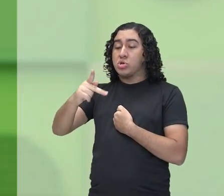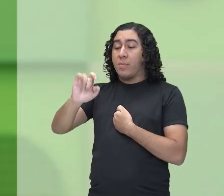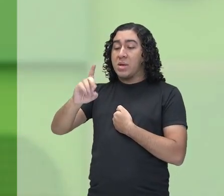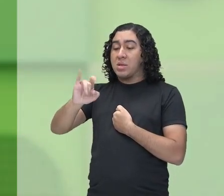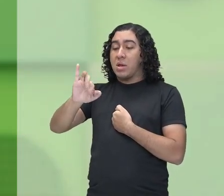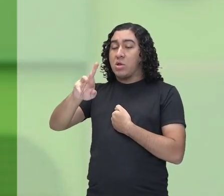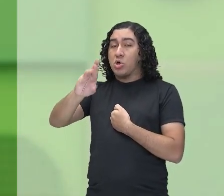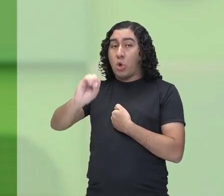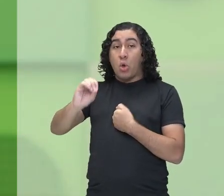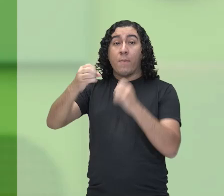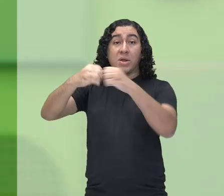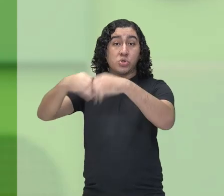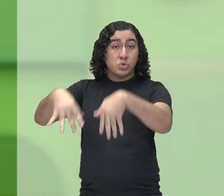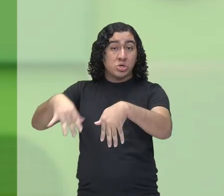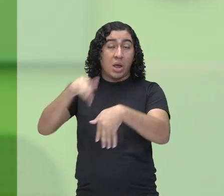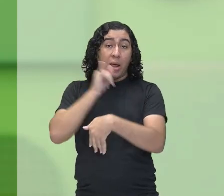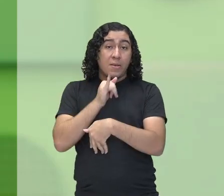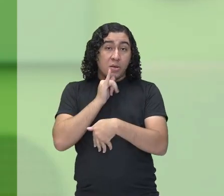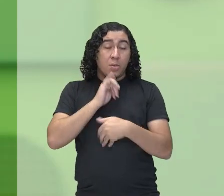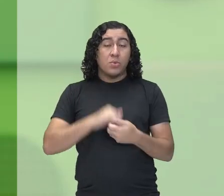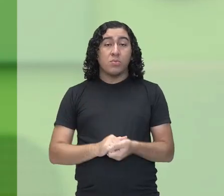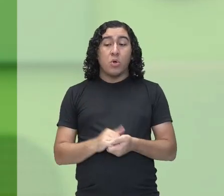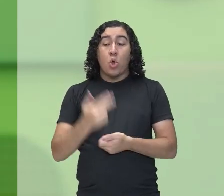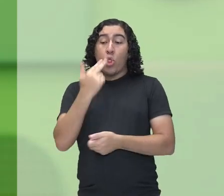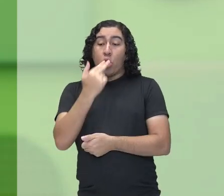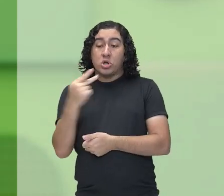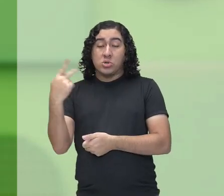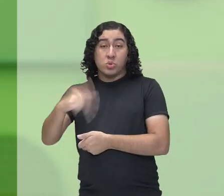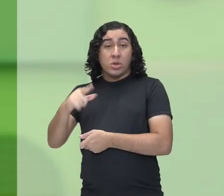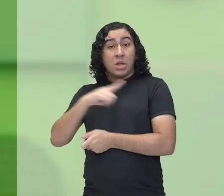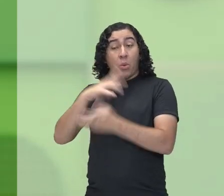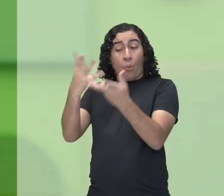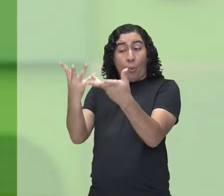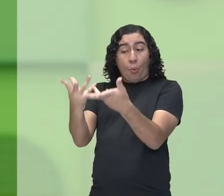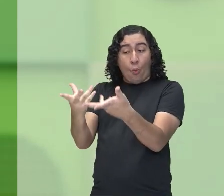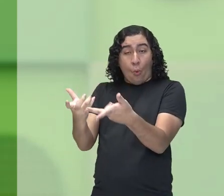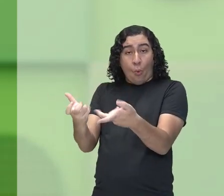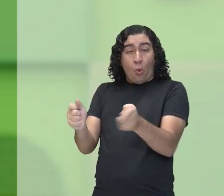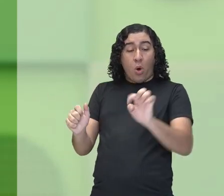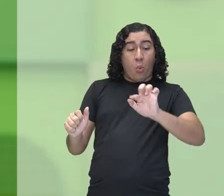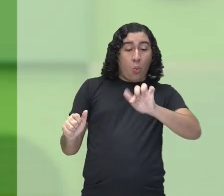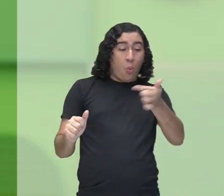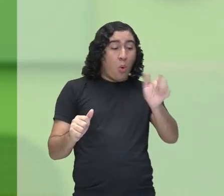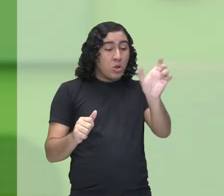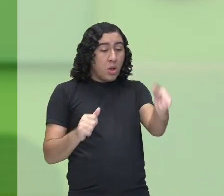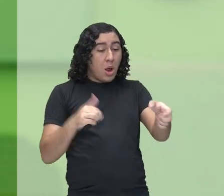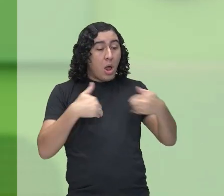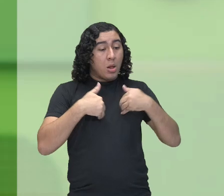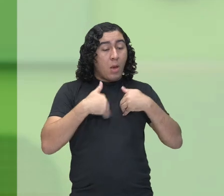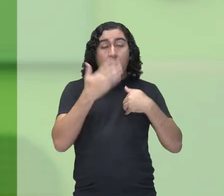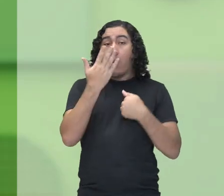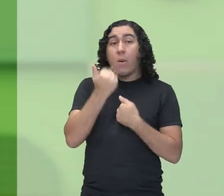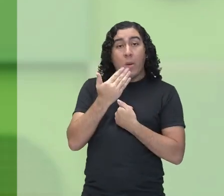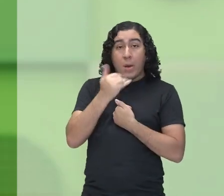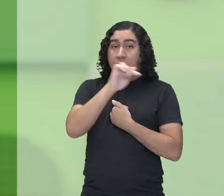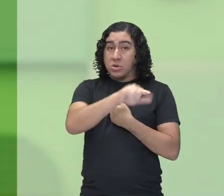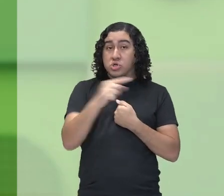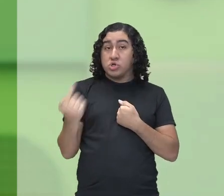sofrendo prejuízo. Por exemplo, os seus nutrientes estão sendo consumidos, né, por aquele